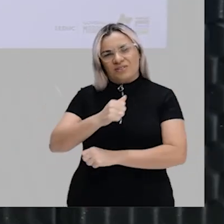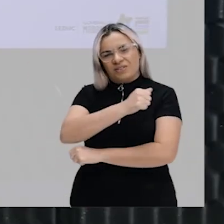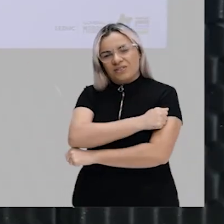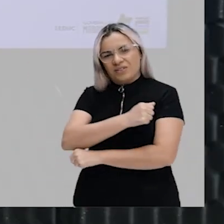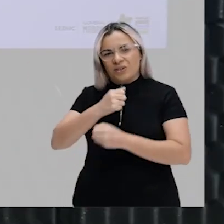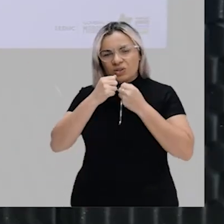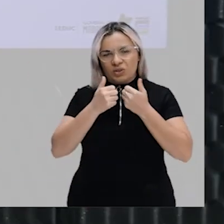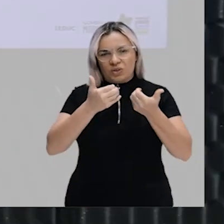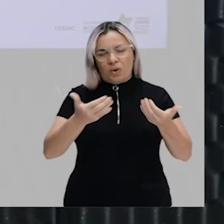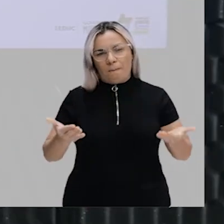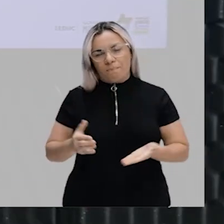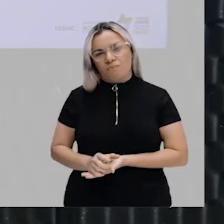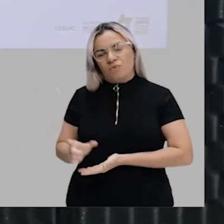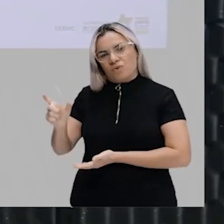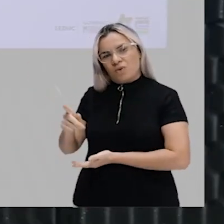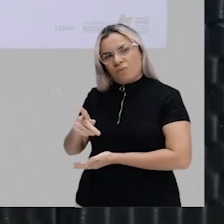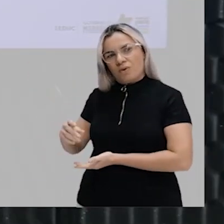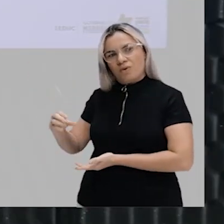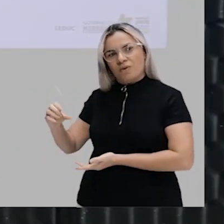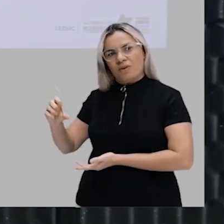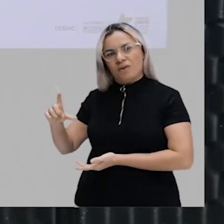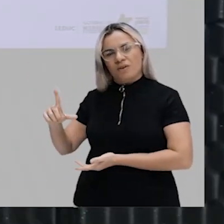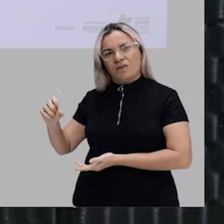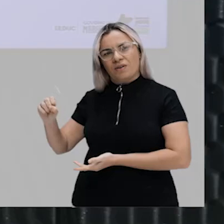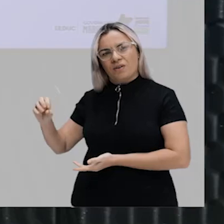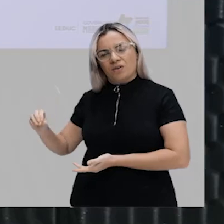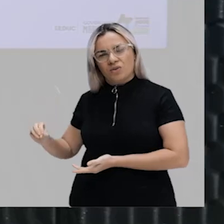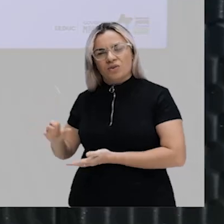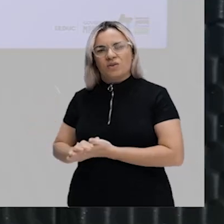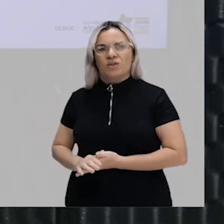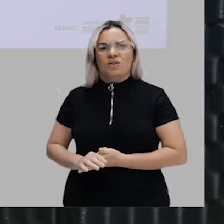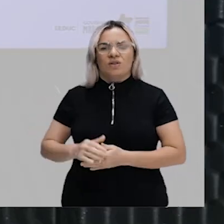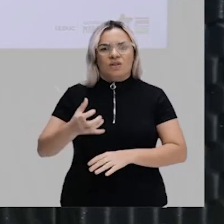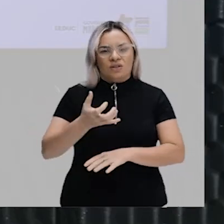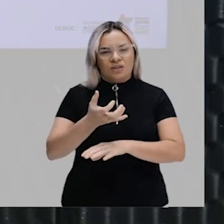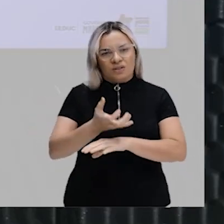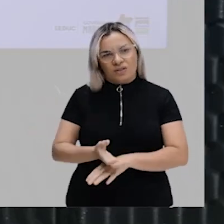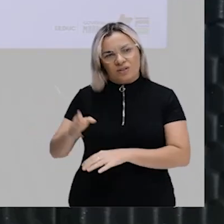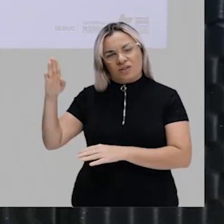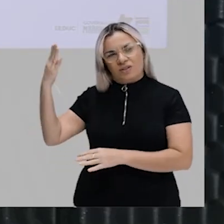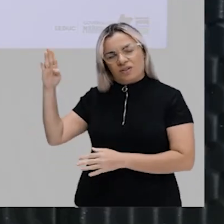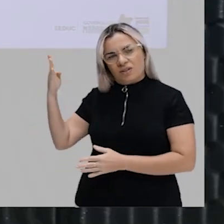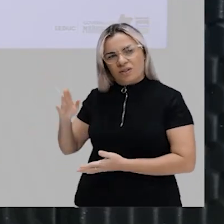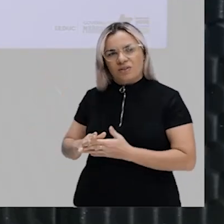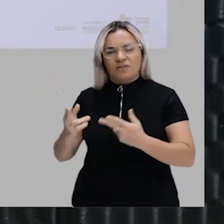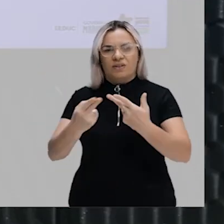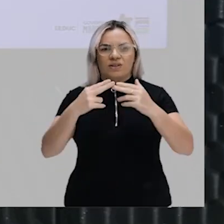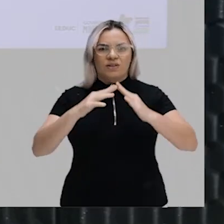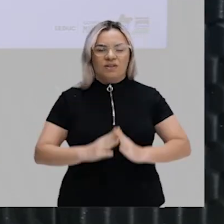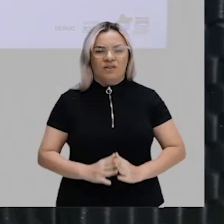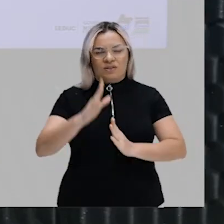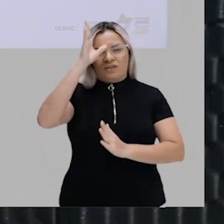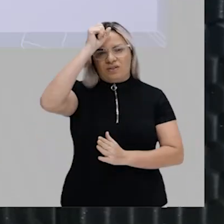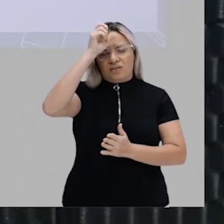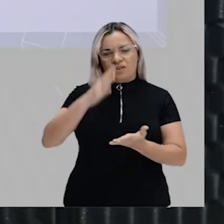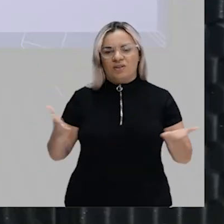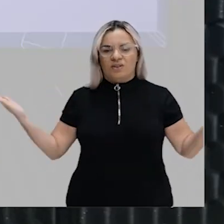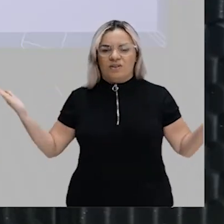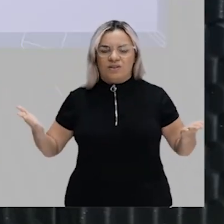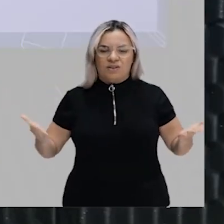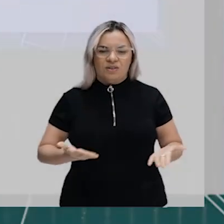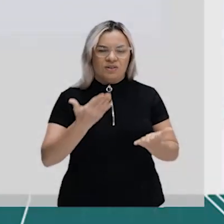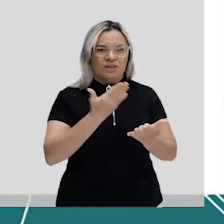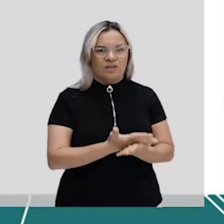pessoal, tudo bem com vocês? Aqui é o professor Celso Ramos, nós vamos para mais uma aula de biologia, não Fique em Casa Aprendendo, e agora nós vamos estudar